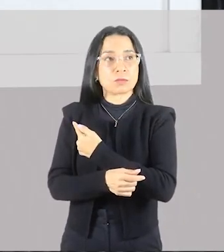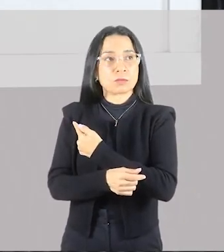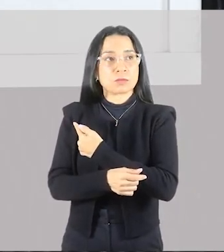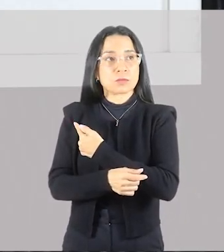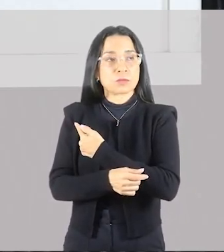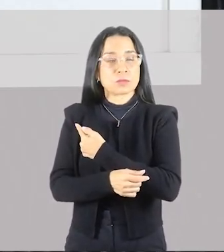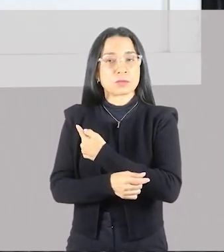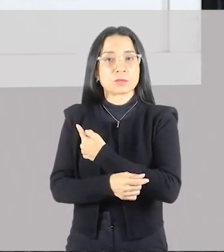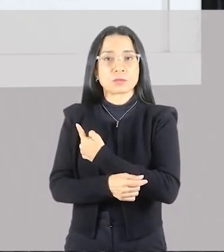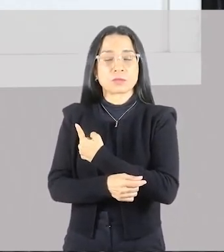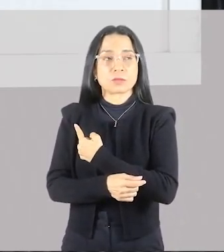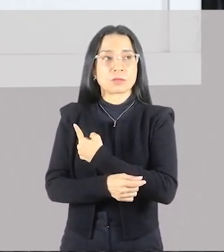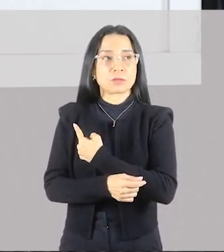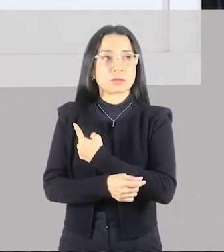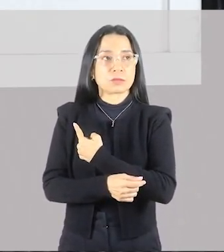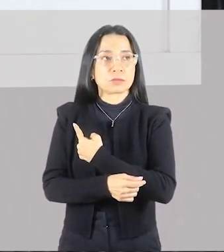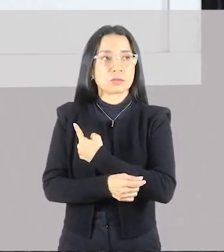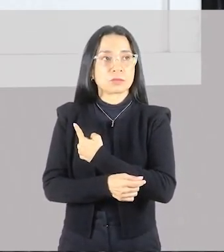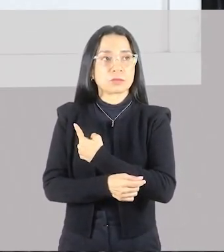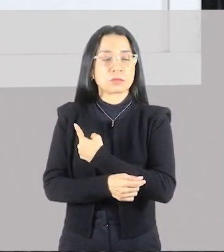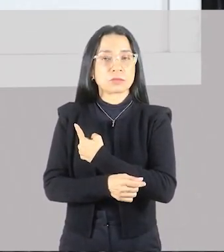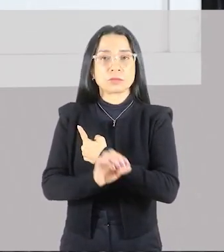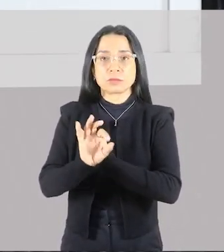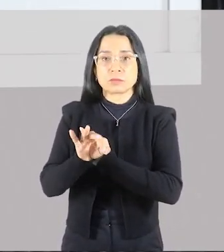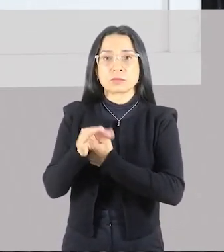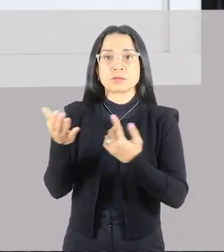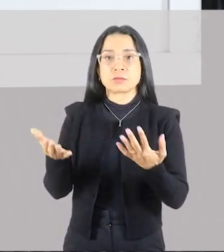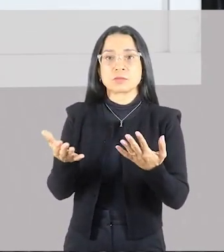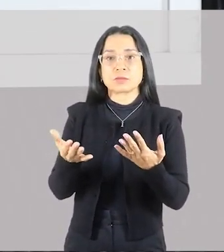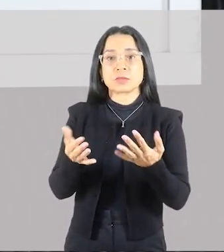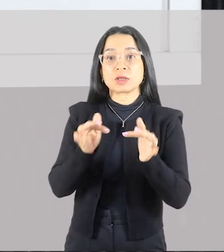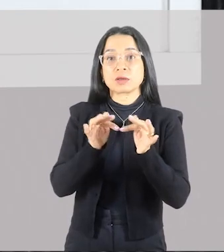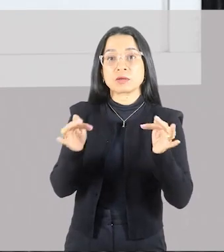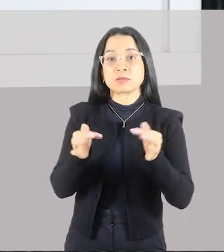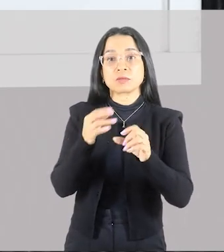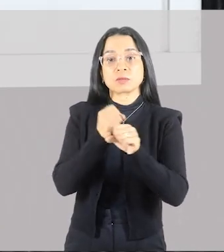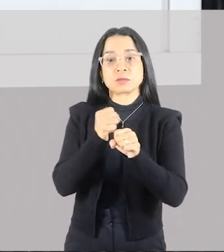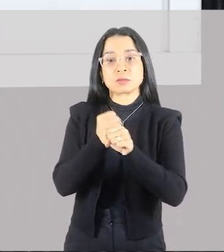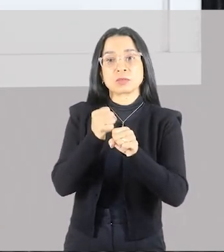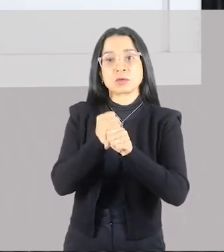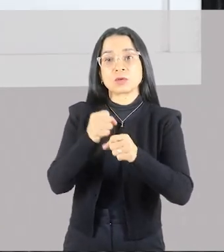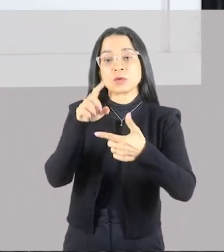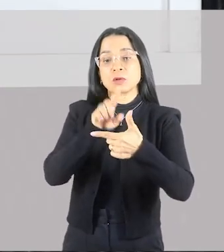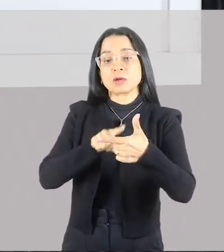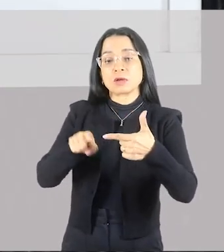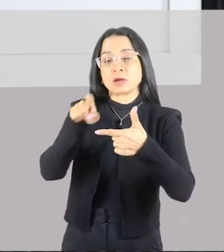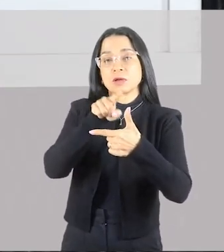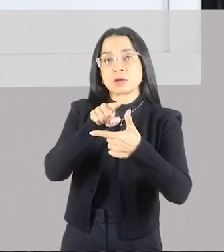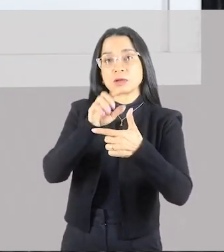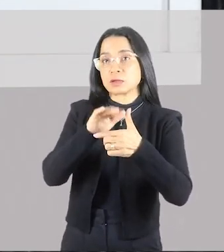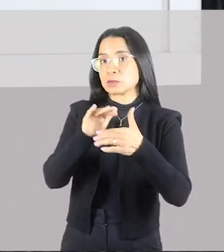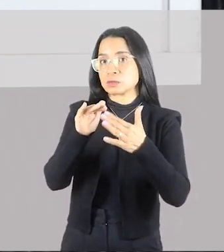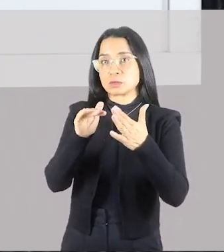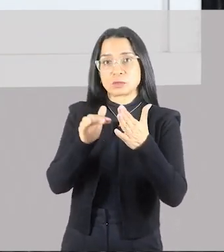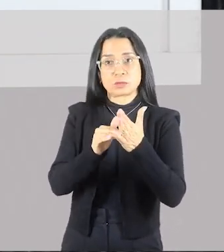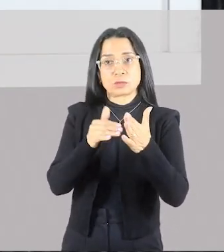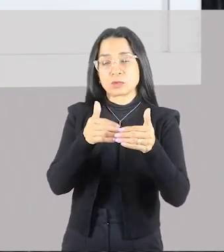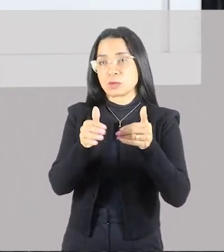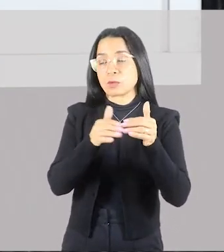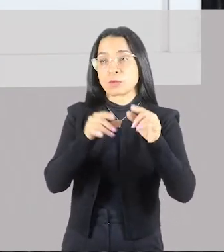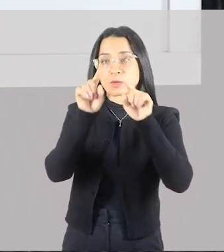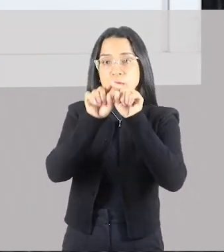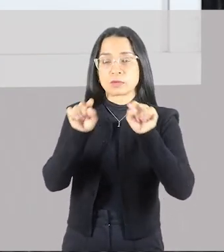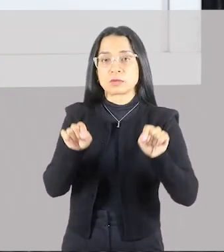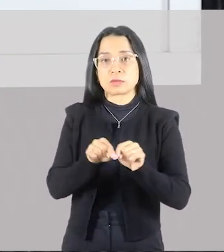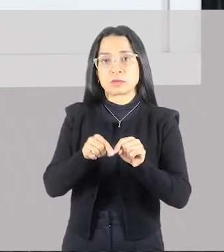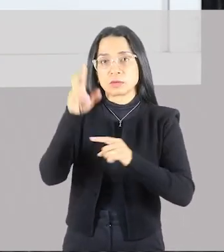dividido por 2. Certo? Essa é a fórmula que você calcula a área de todo e qualquer triângulo. Lembrando